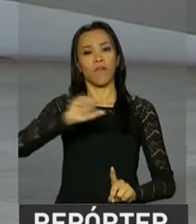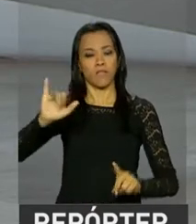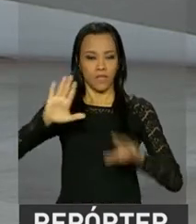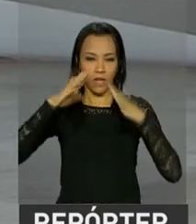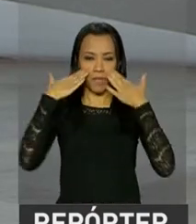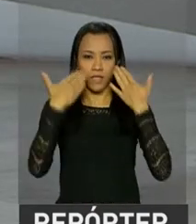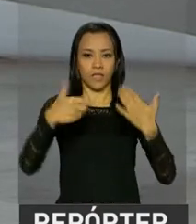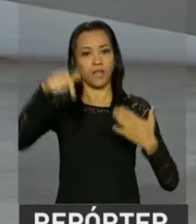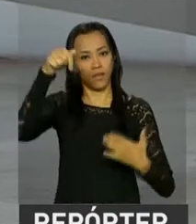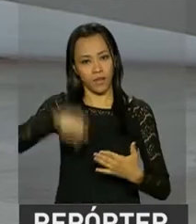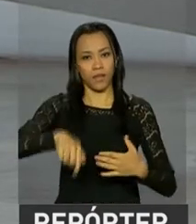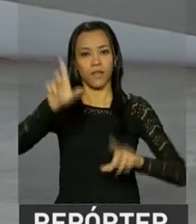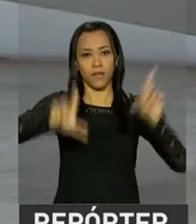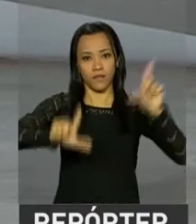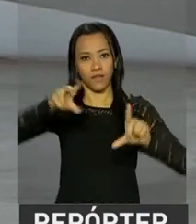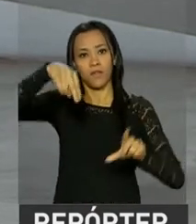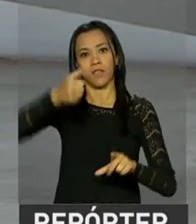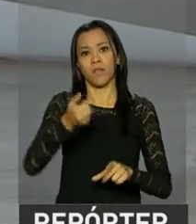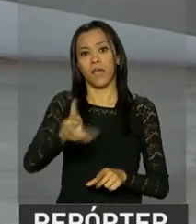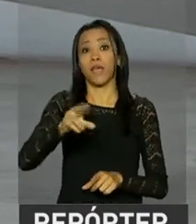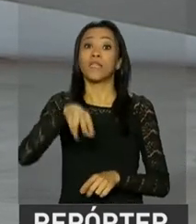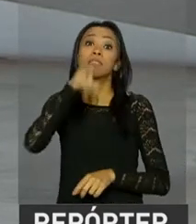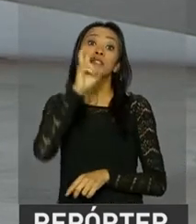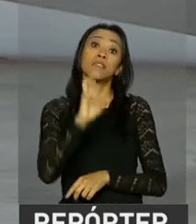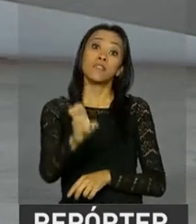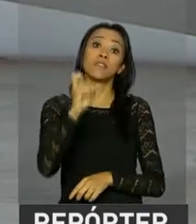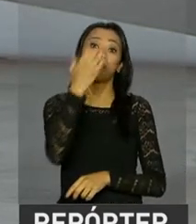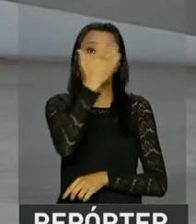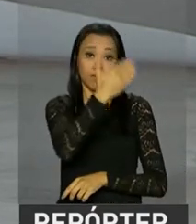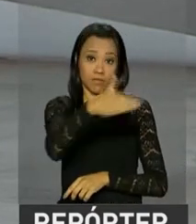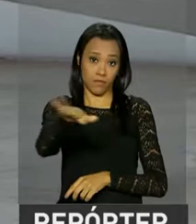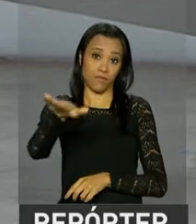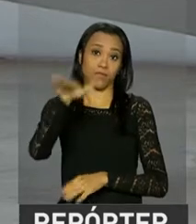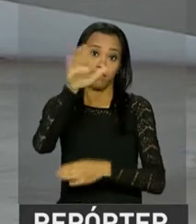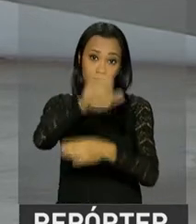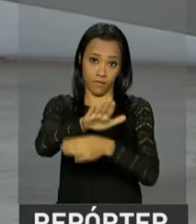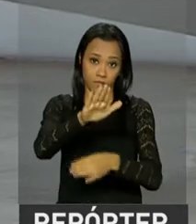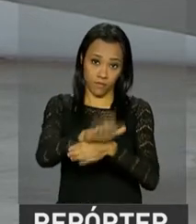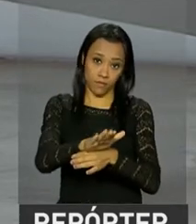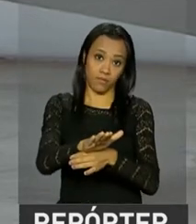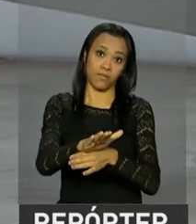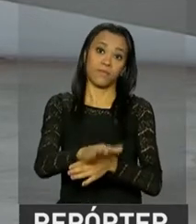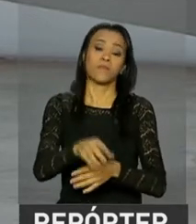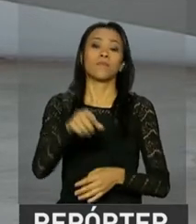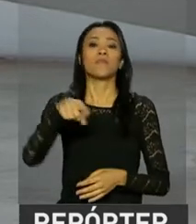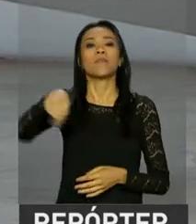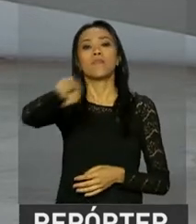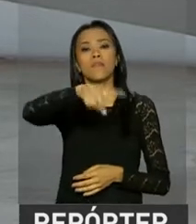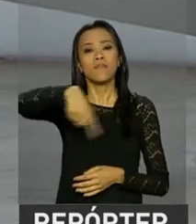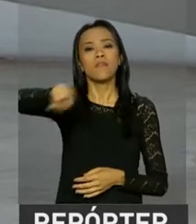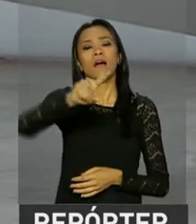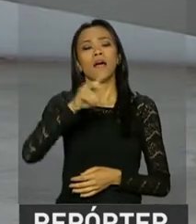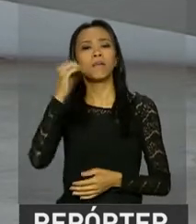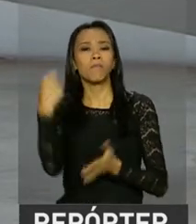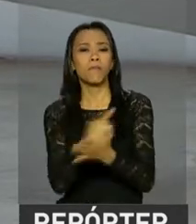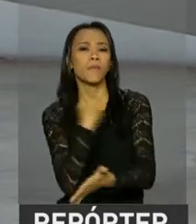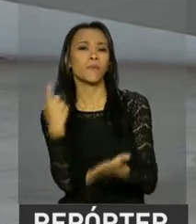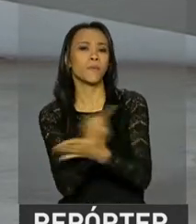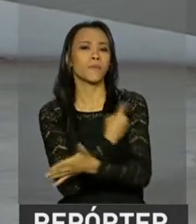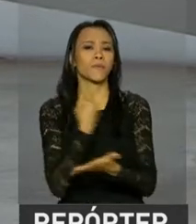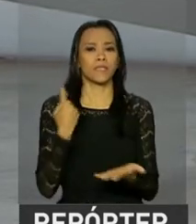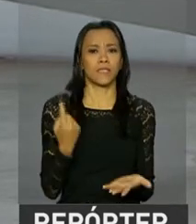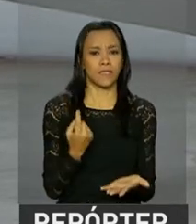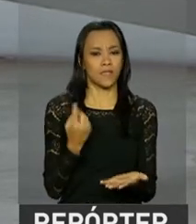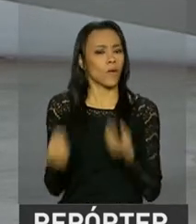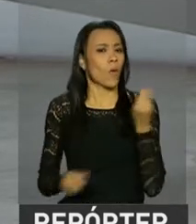a partir das 5 e 15 da tarde e o telespectador vai poder responder às perguntas ele vai